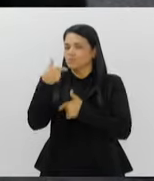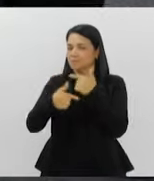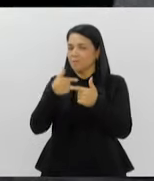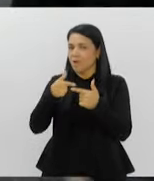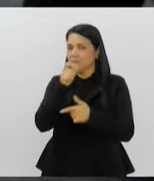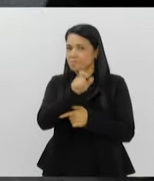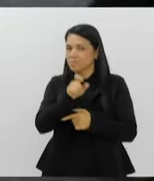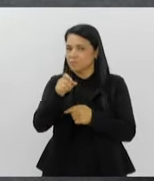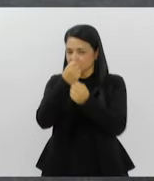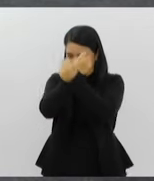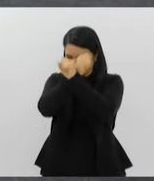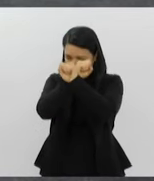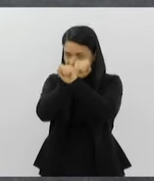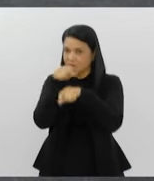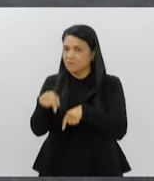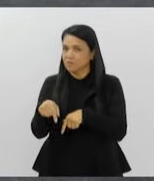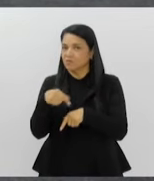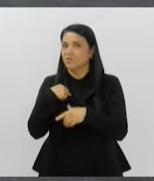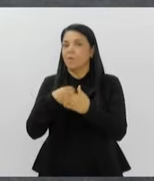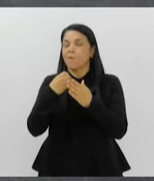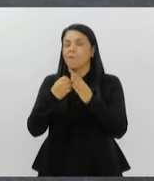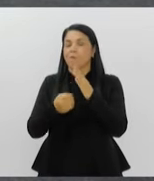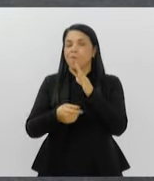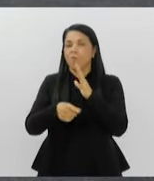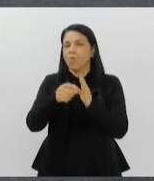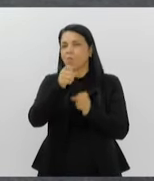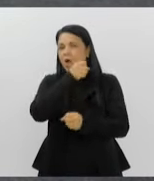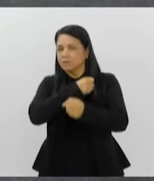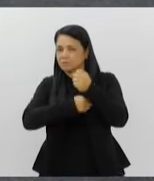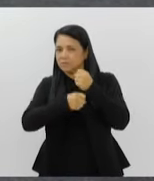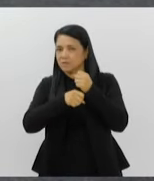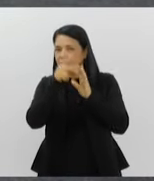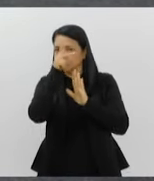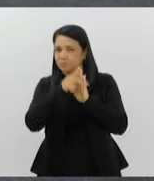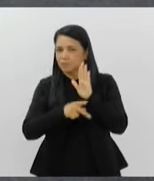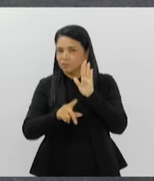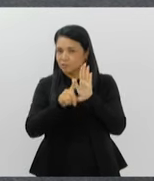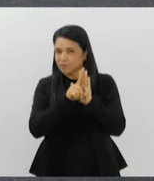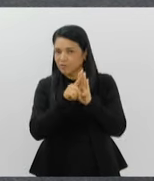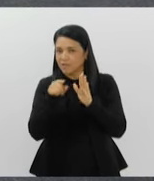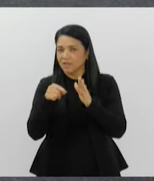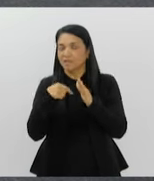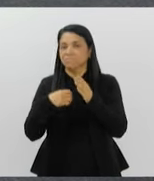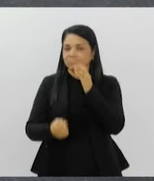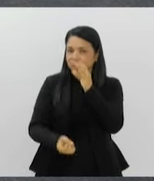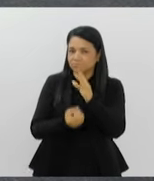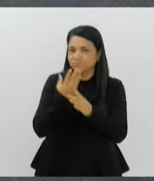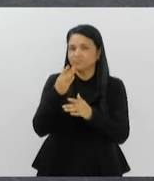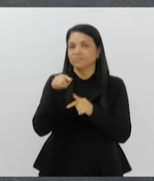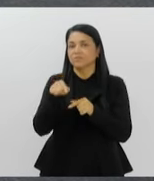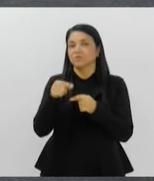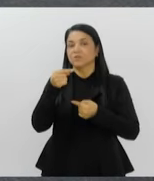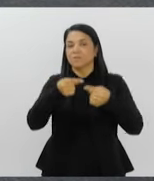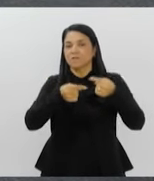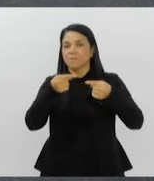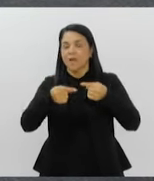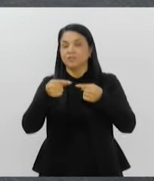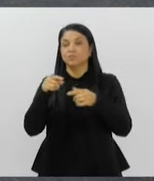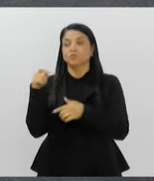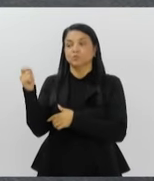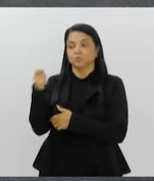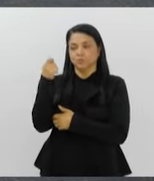projeto que nós fizemos no ano passado, à luz do debate que estava acontecendo das vinícolas no Rio Grande do